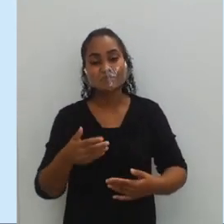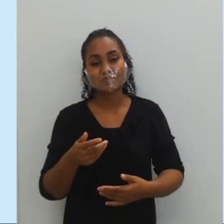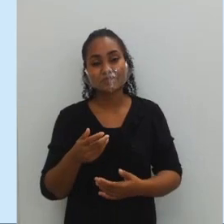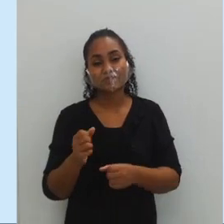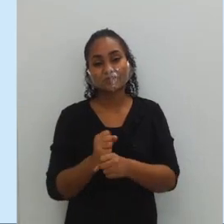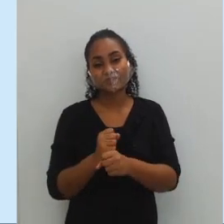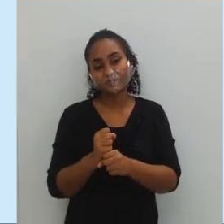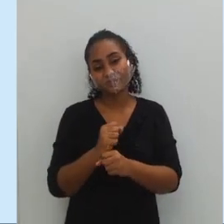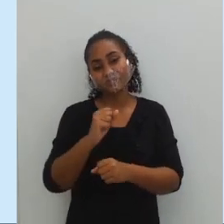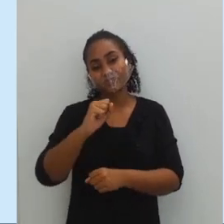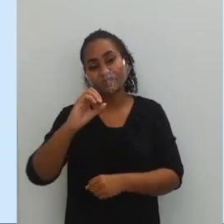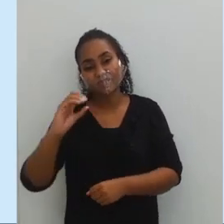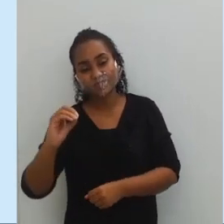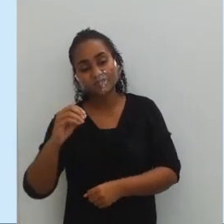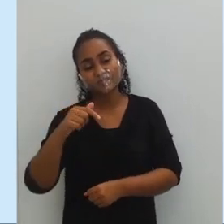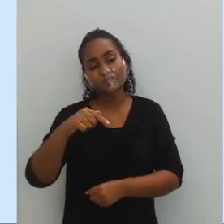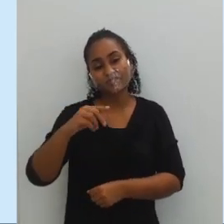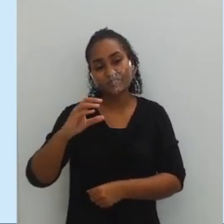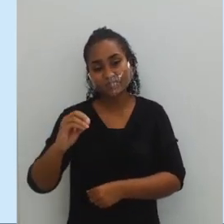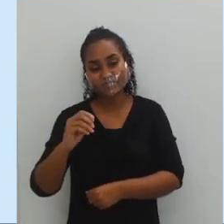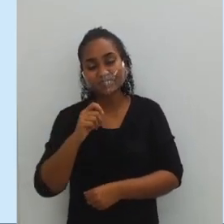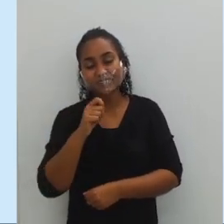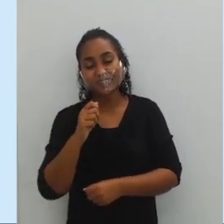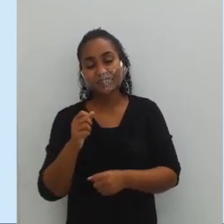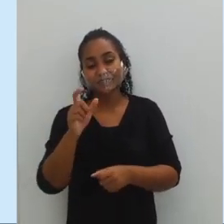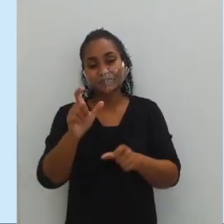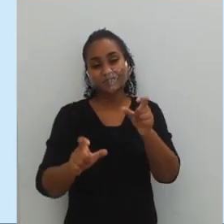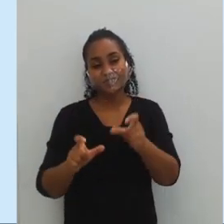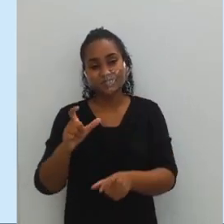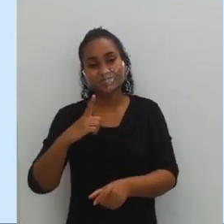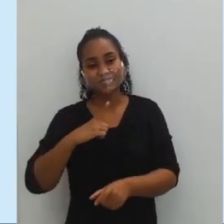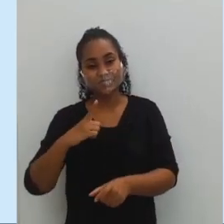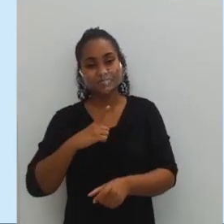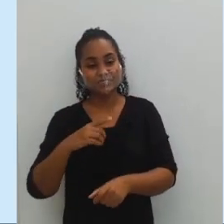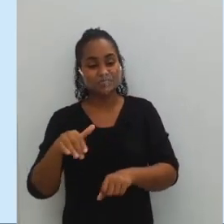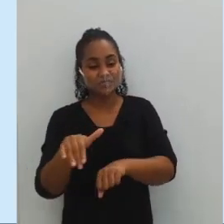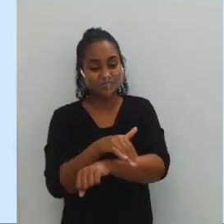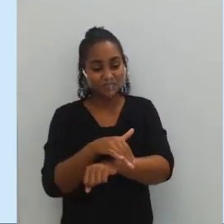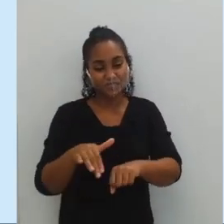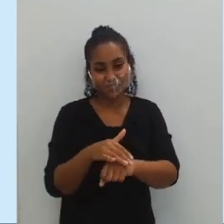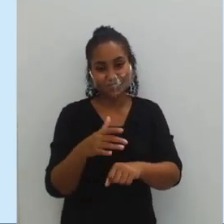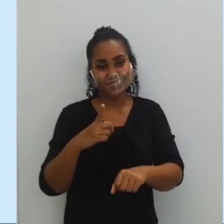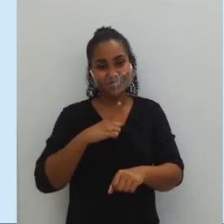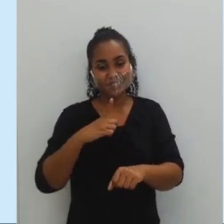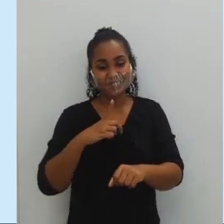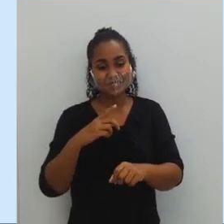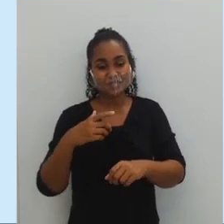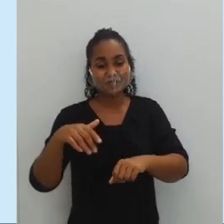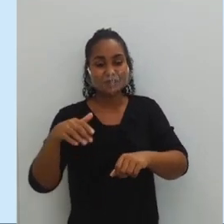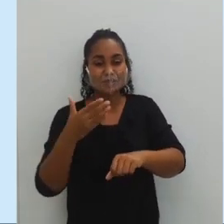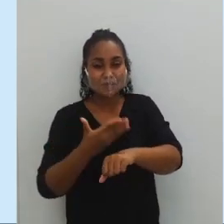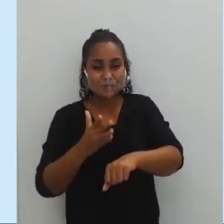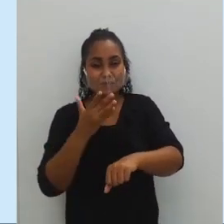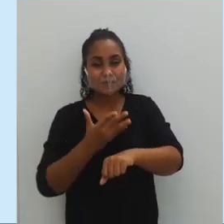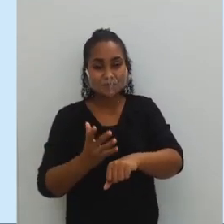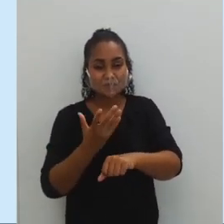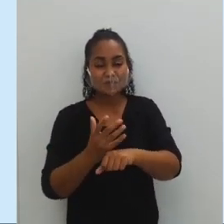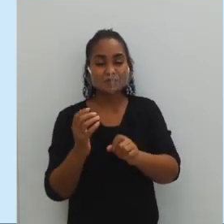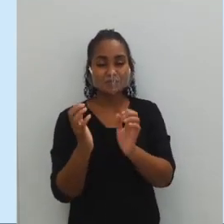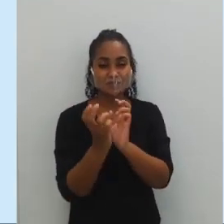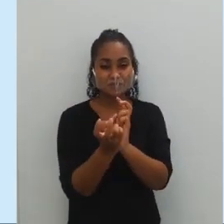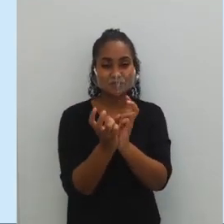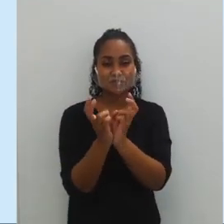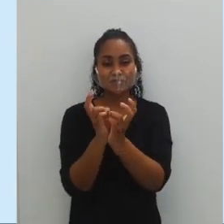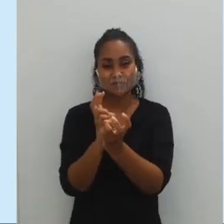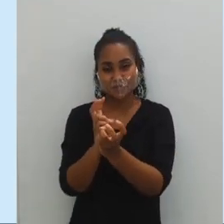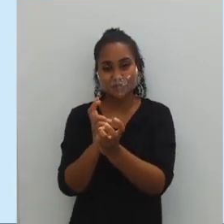E ainda nos anos 80, anos 70, as pessoas que estavam na rua e que eram pegas praticando, muitas